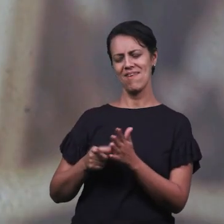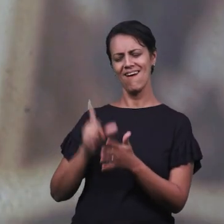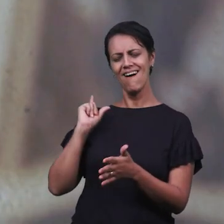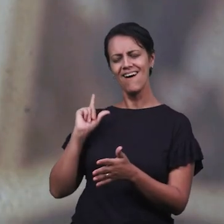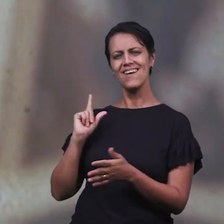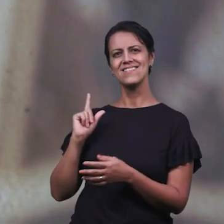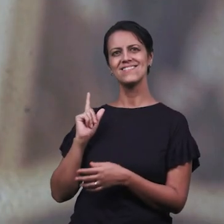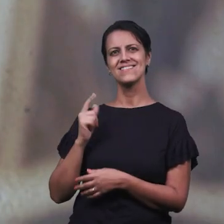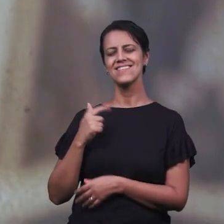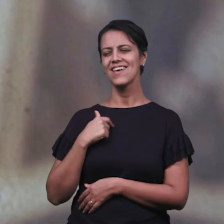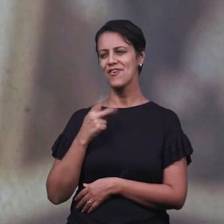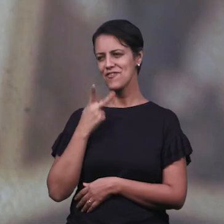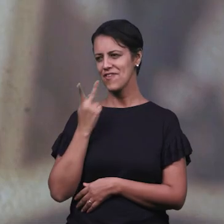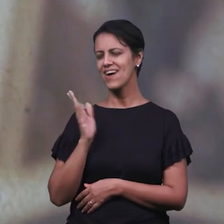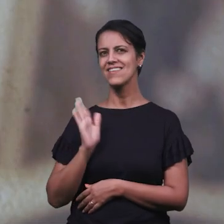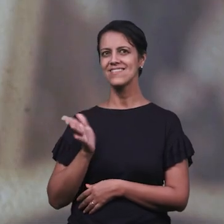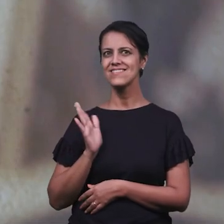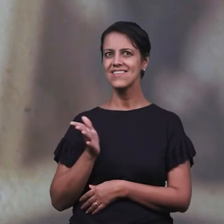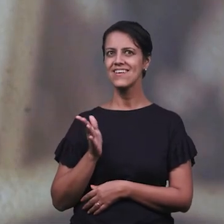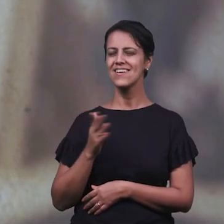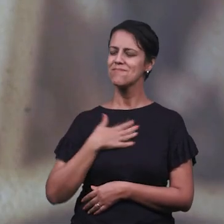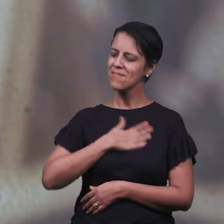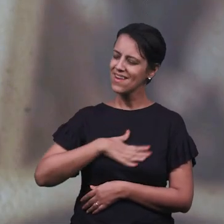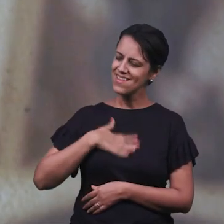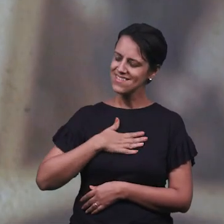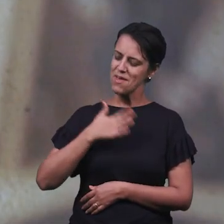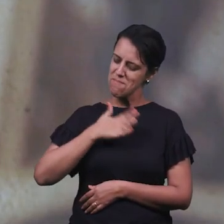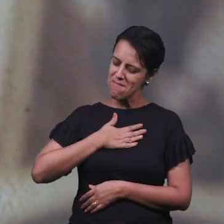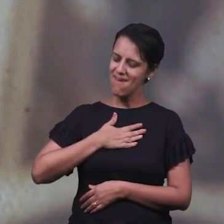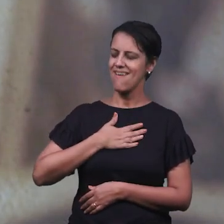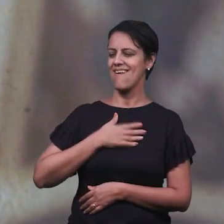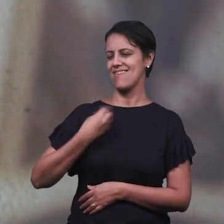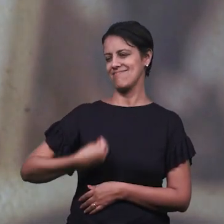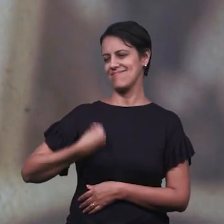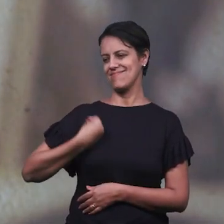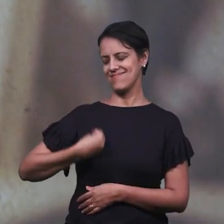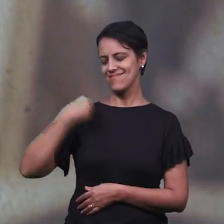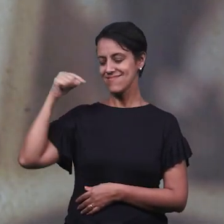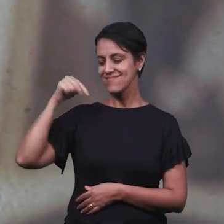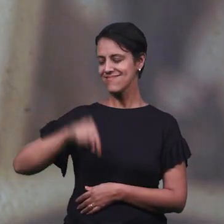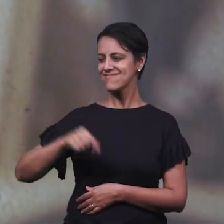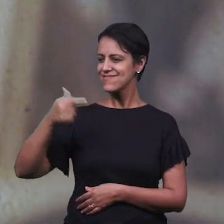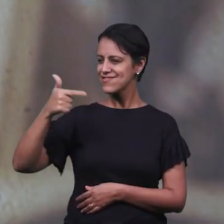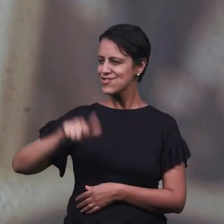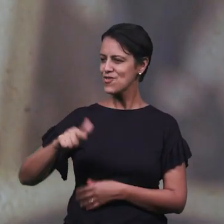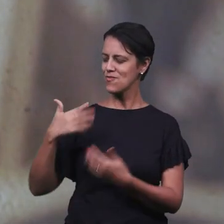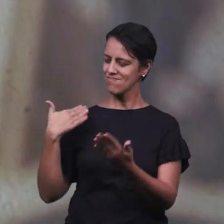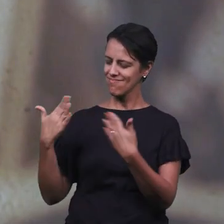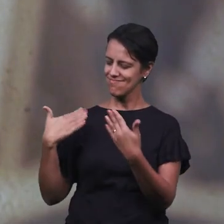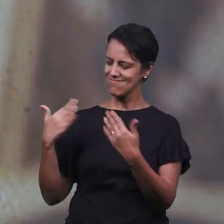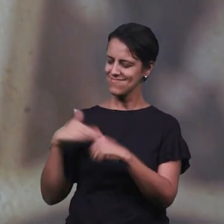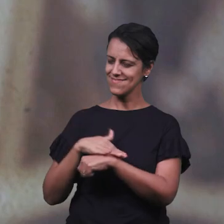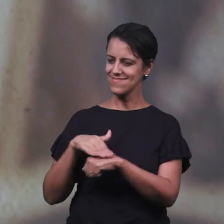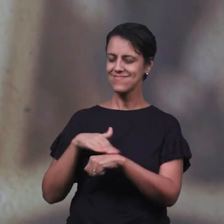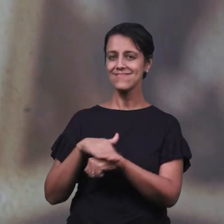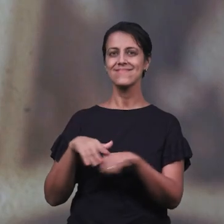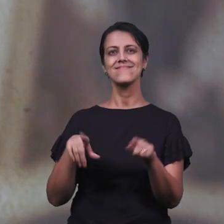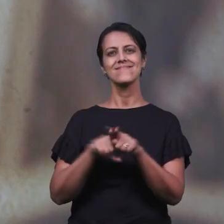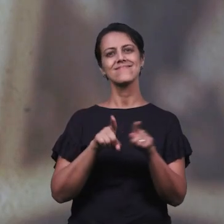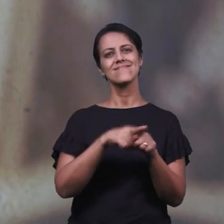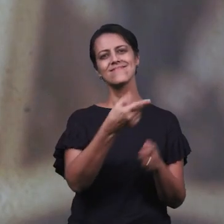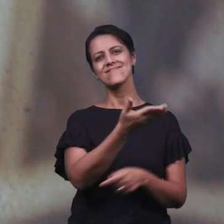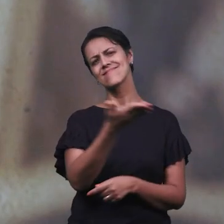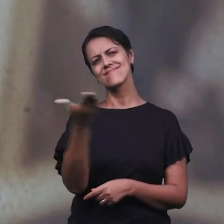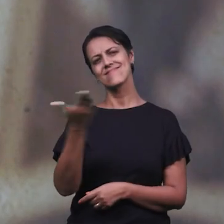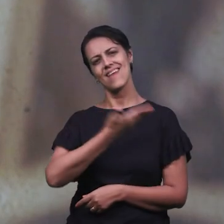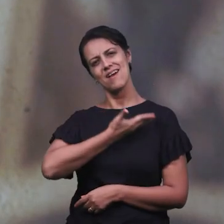tenho falado e repito que o prazer é sempre nosso, de estar aqui mais uma vez contigo, também com os nossos